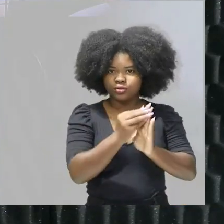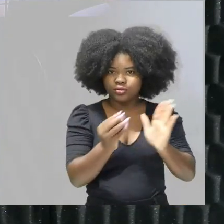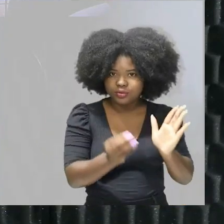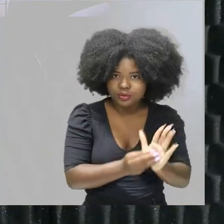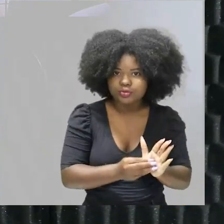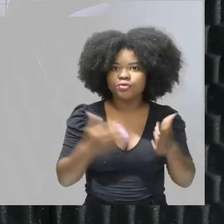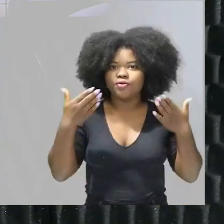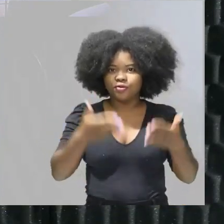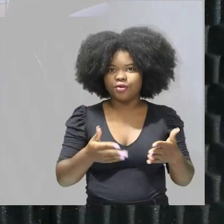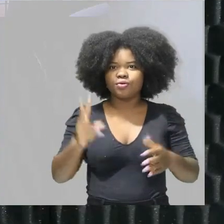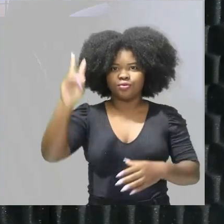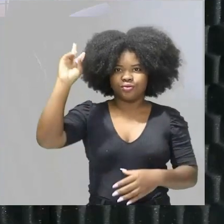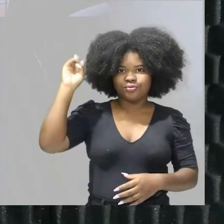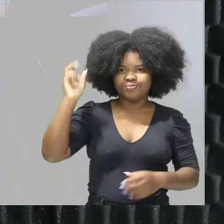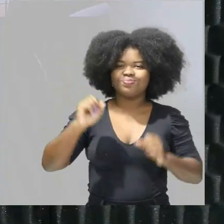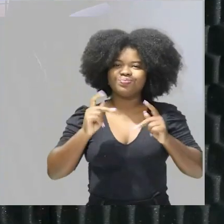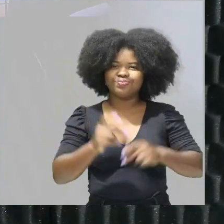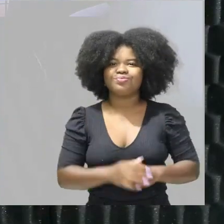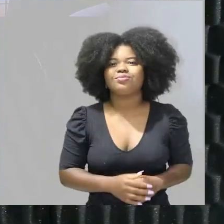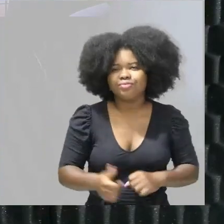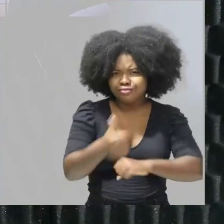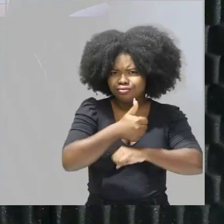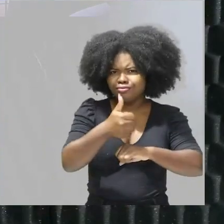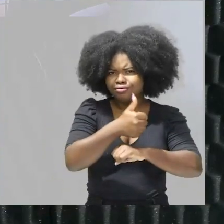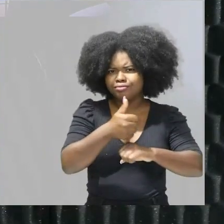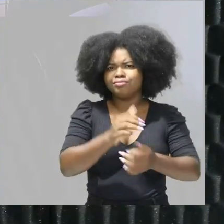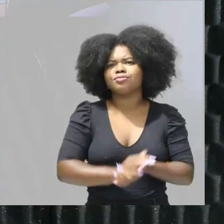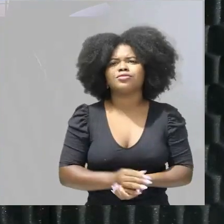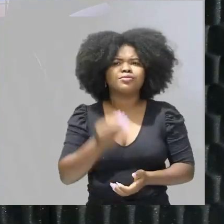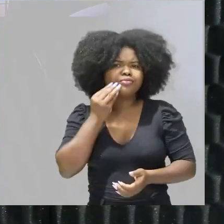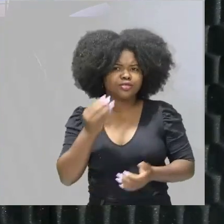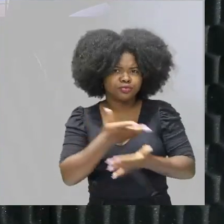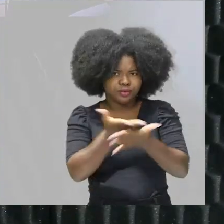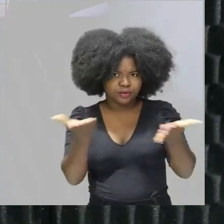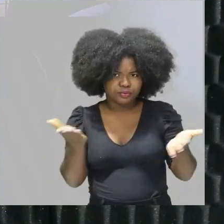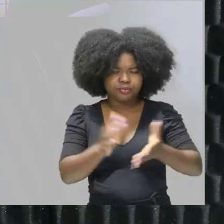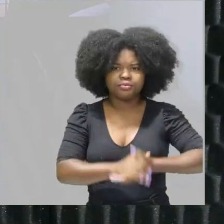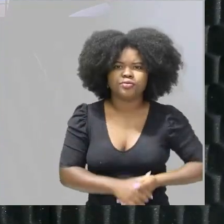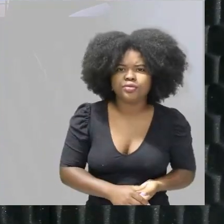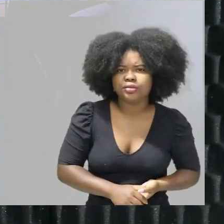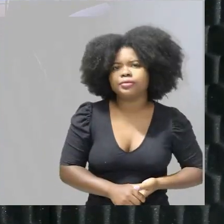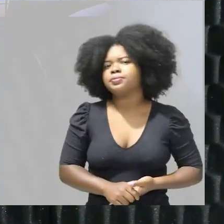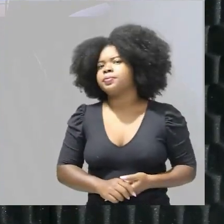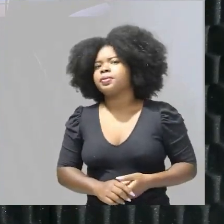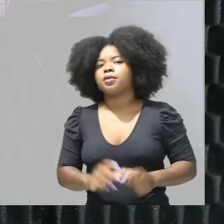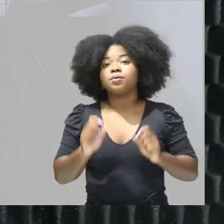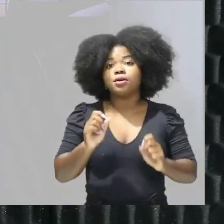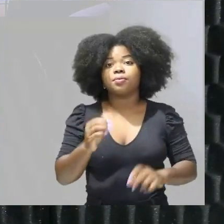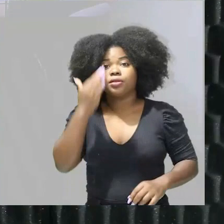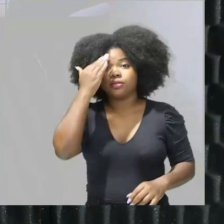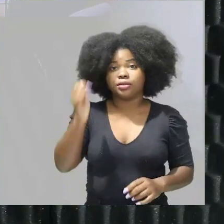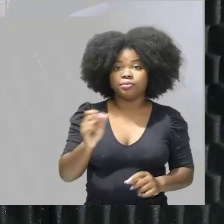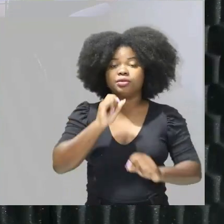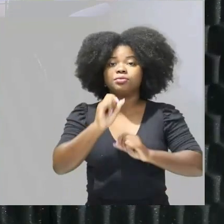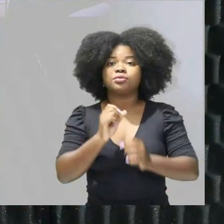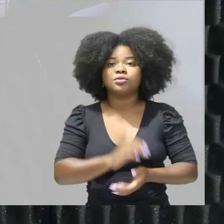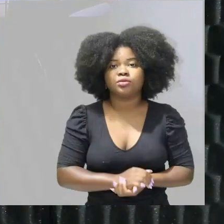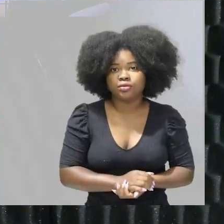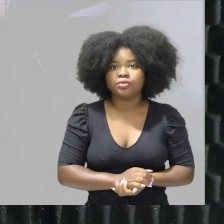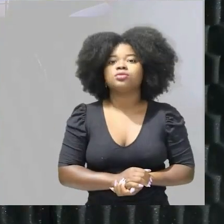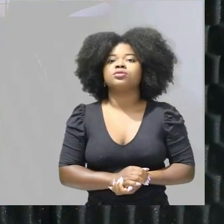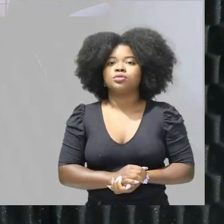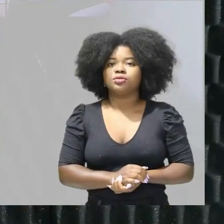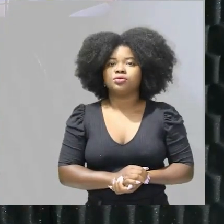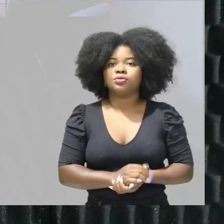primeiro eu quero aqui trazer para vocês um pedido bom nós sabemos que esta modalidade esta forma de